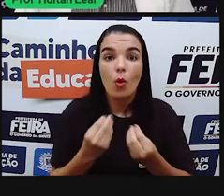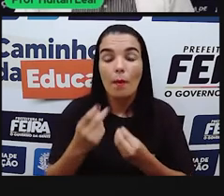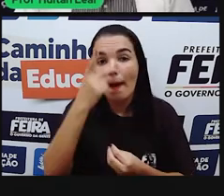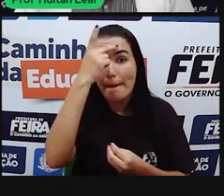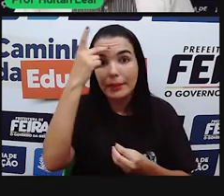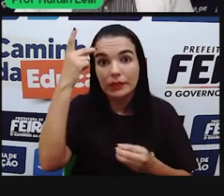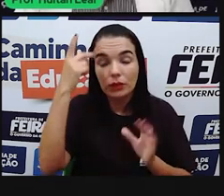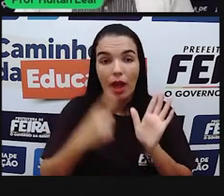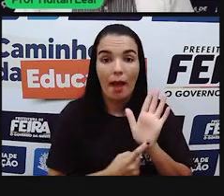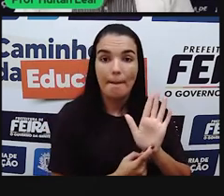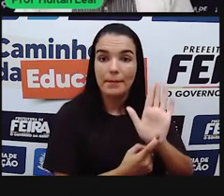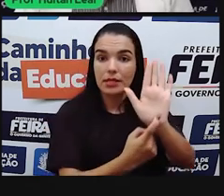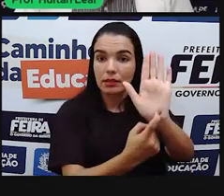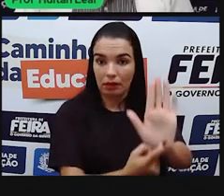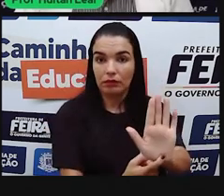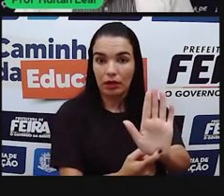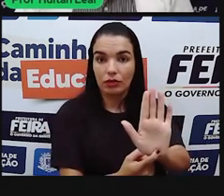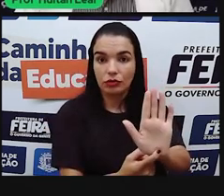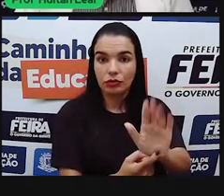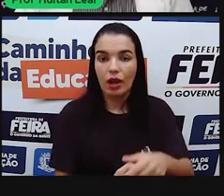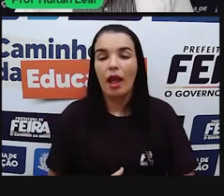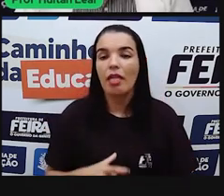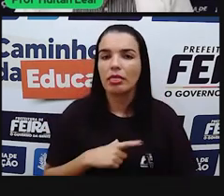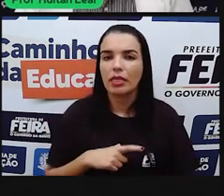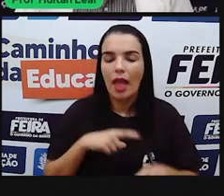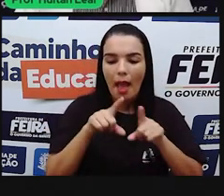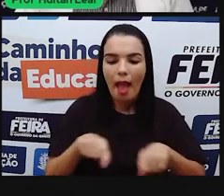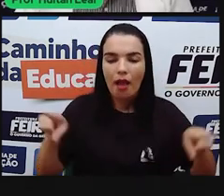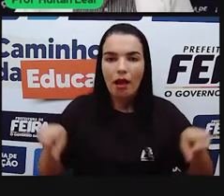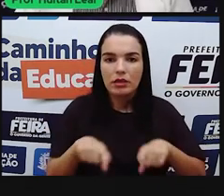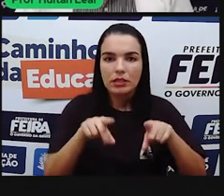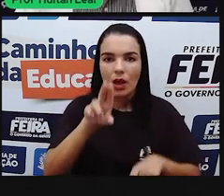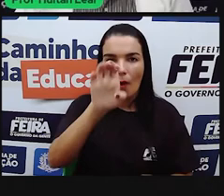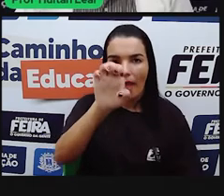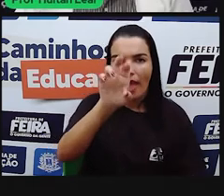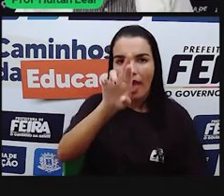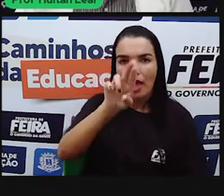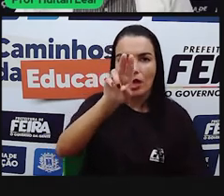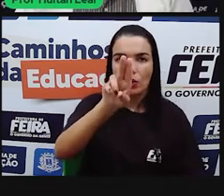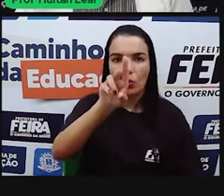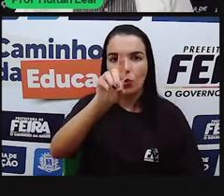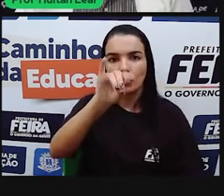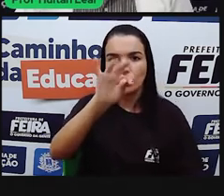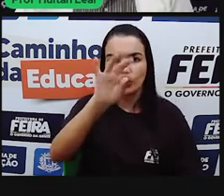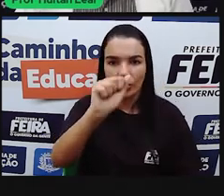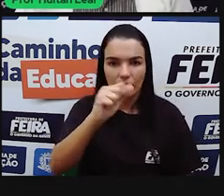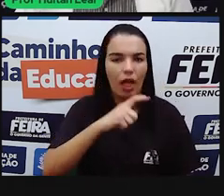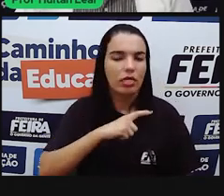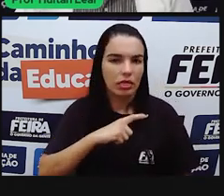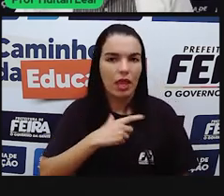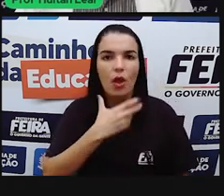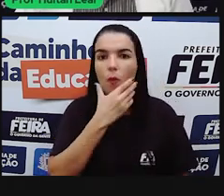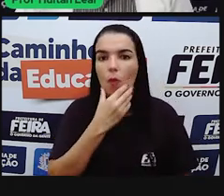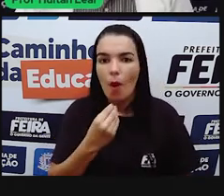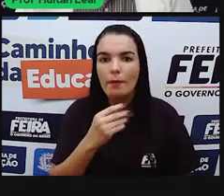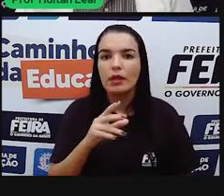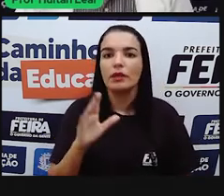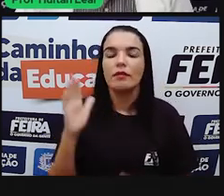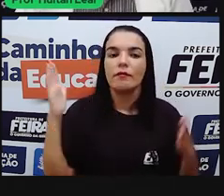representante desse tipo de canção, da canção erudita, temos esse compositor